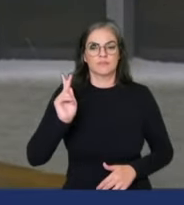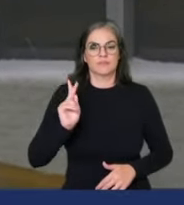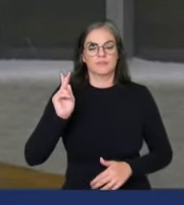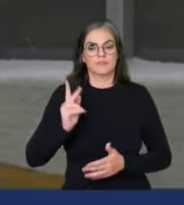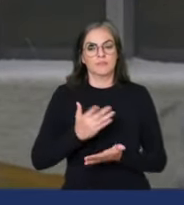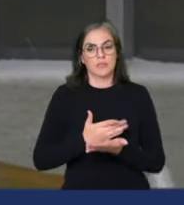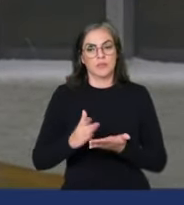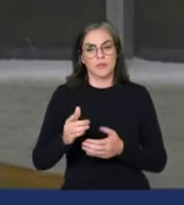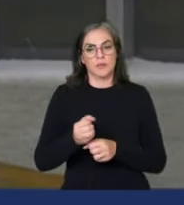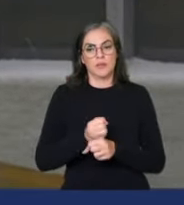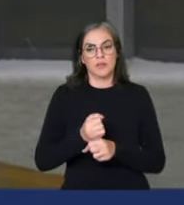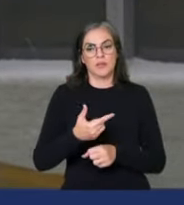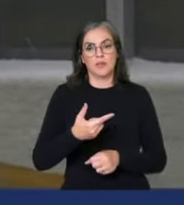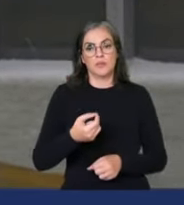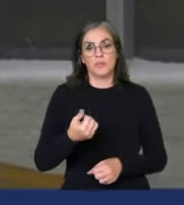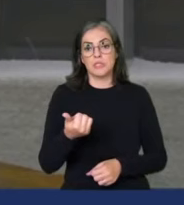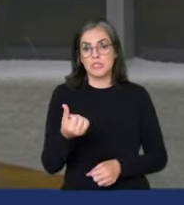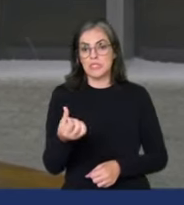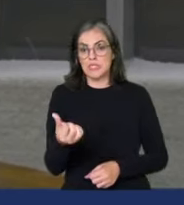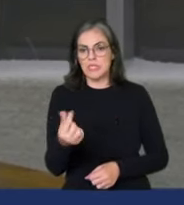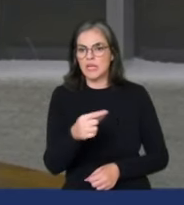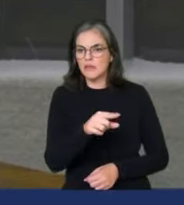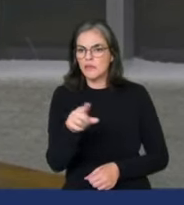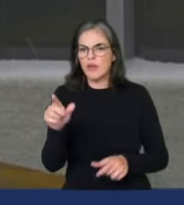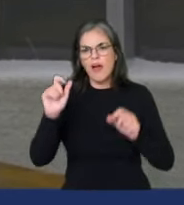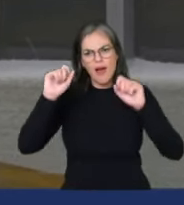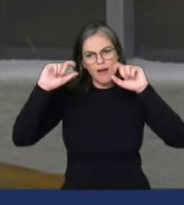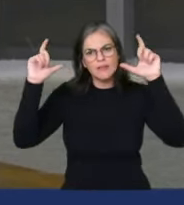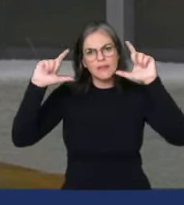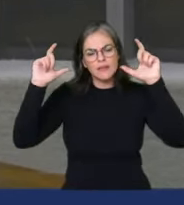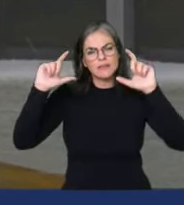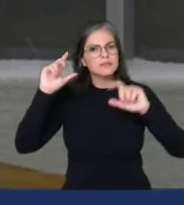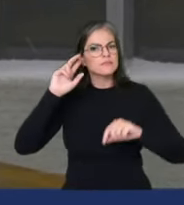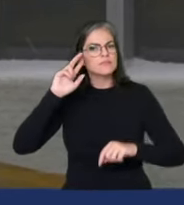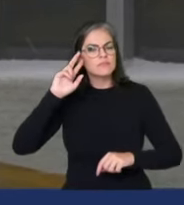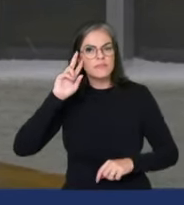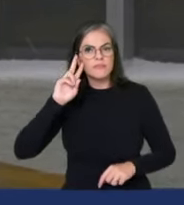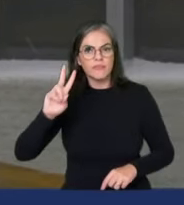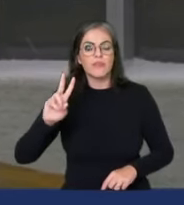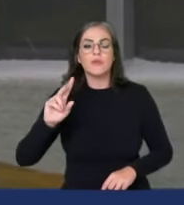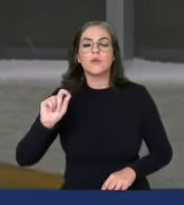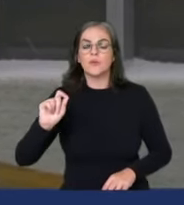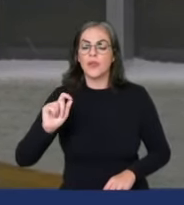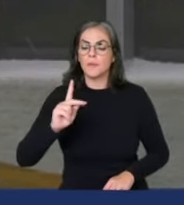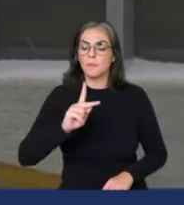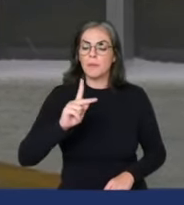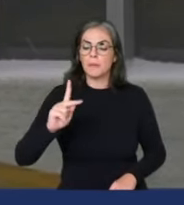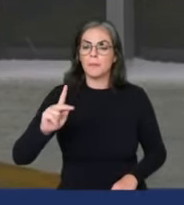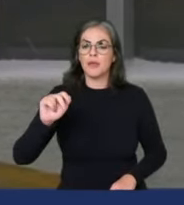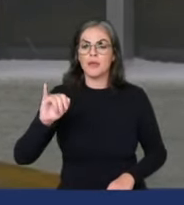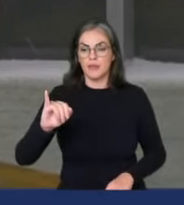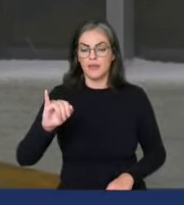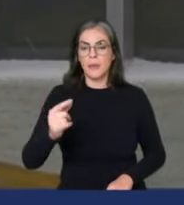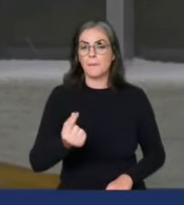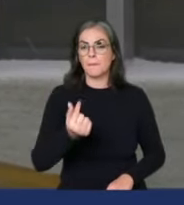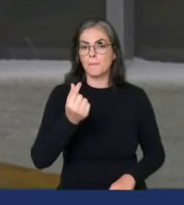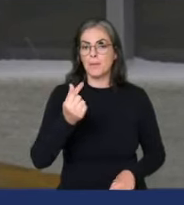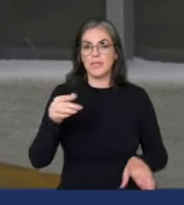atenção de você que está assistindo aí, o chamado PPI, que é o preço de paridade internacional. O